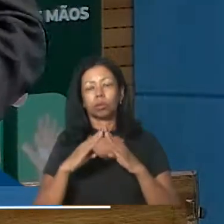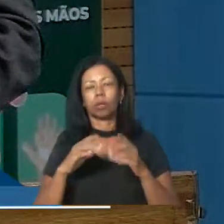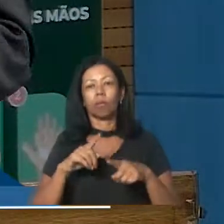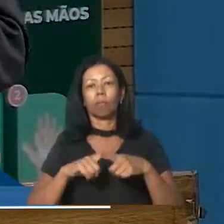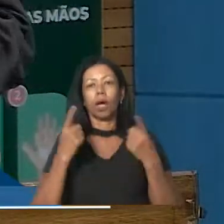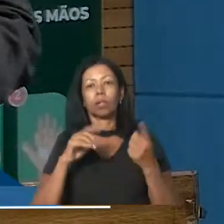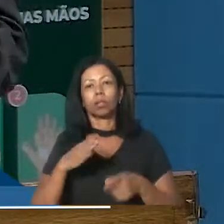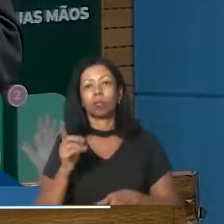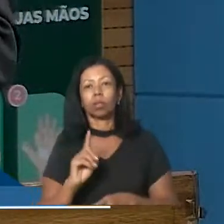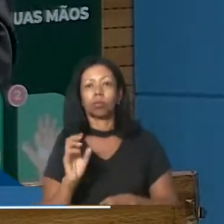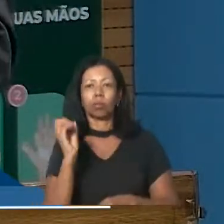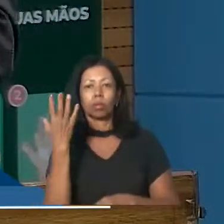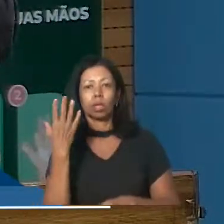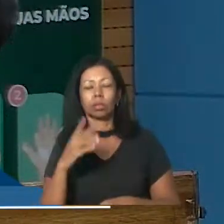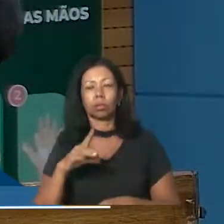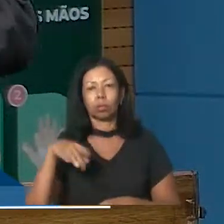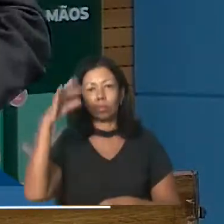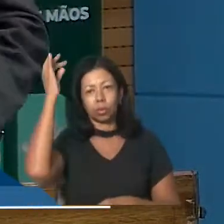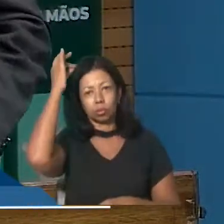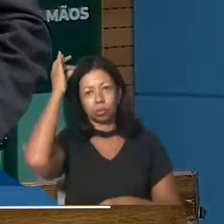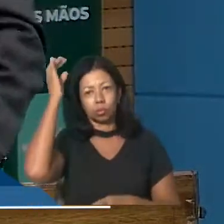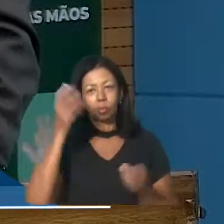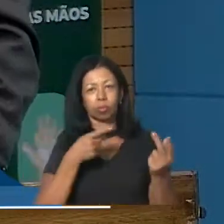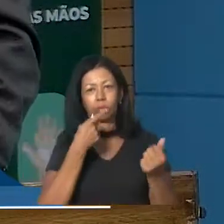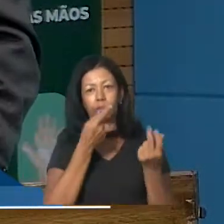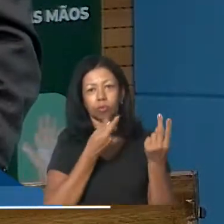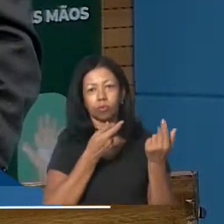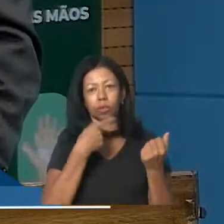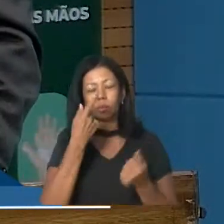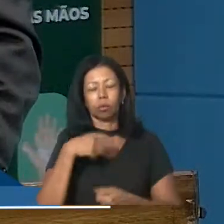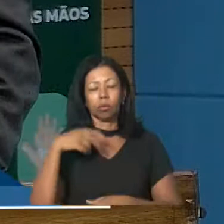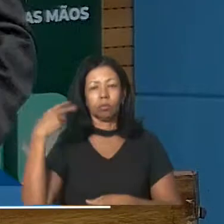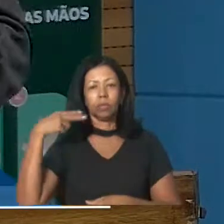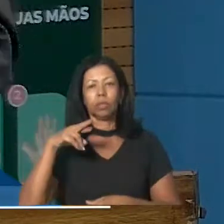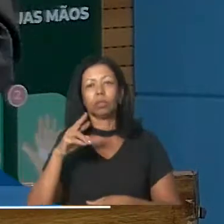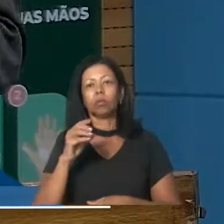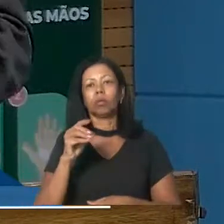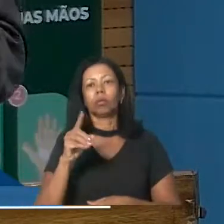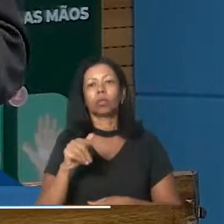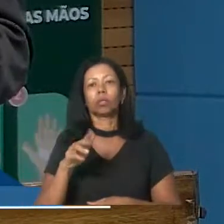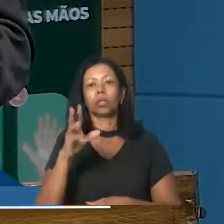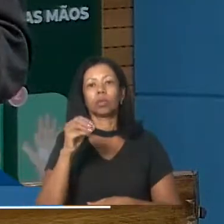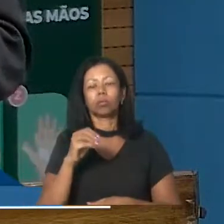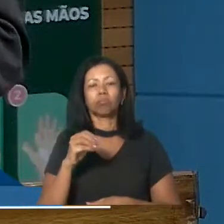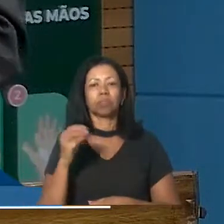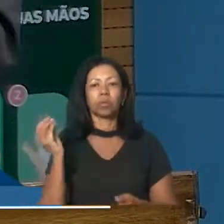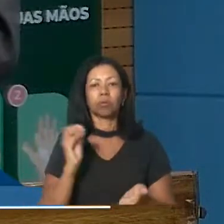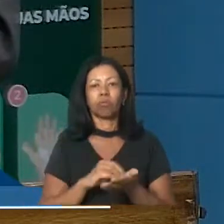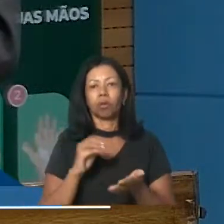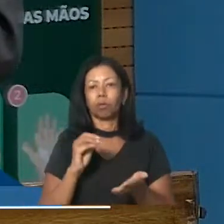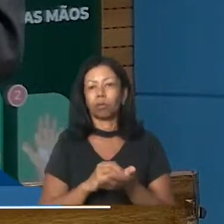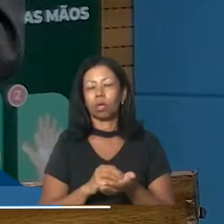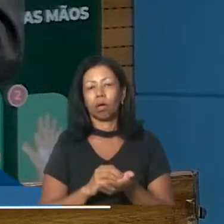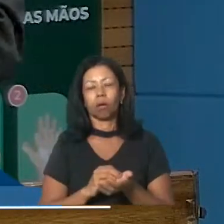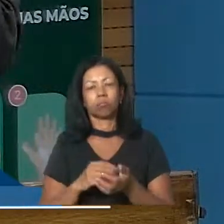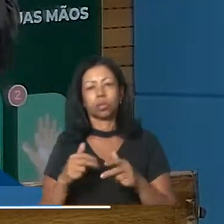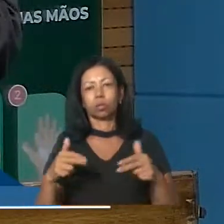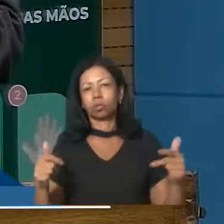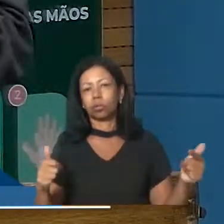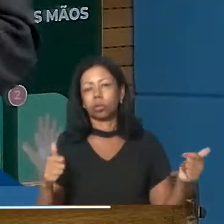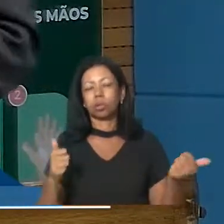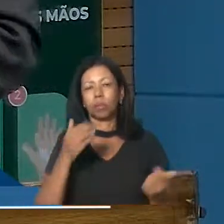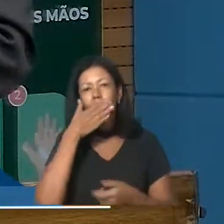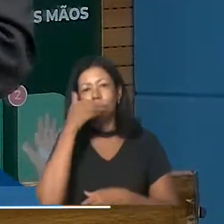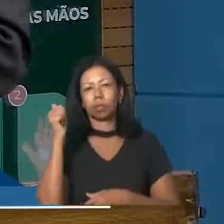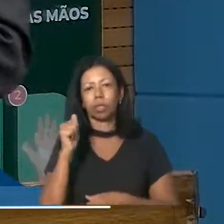não acontece, é um absurdo, como disse o vereador Rodrigo, por conta de uma máquina, não se faz a manutenção para melhorar